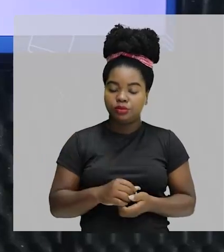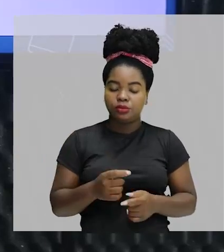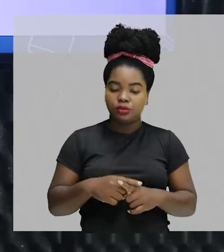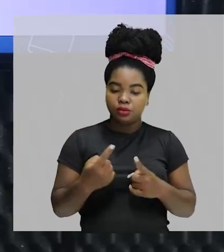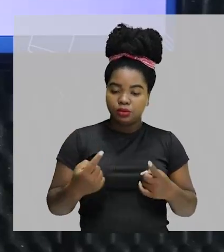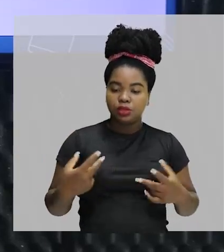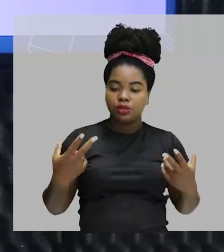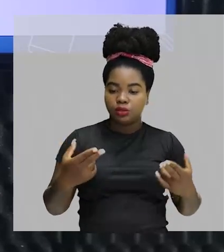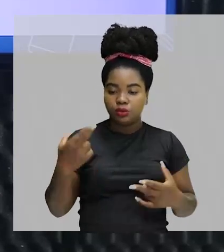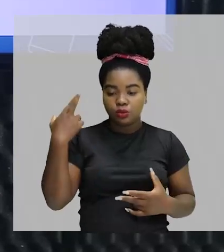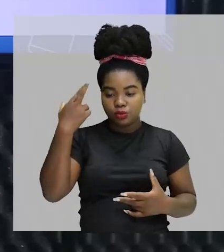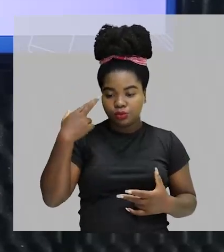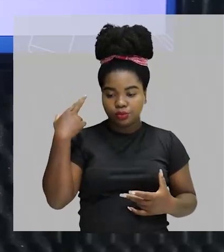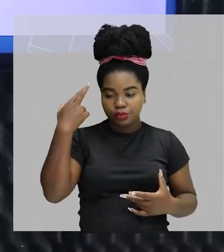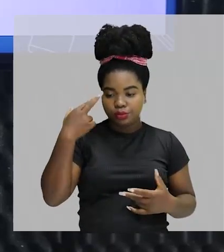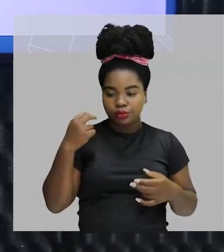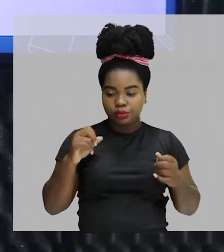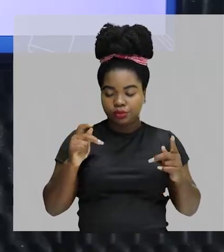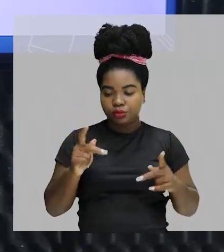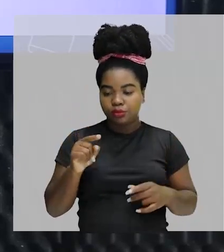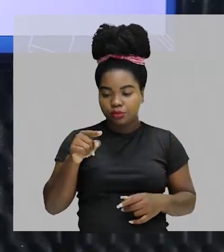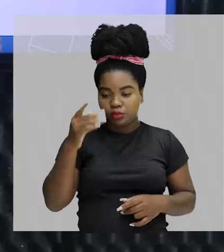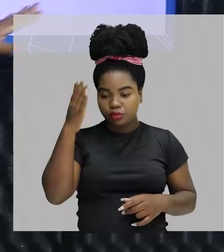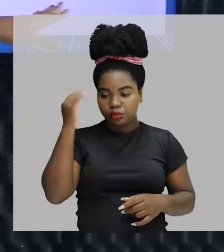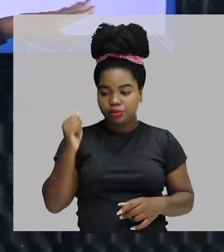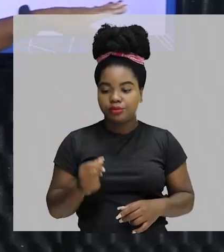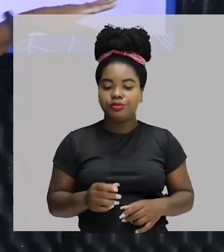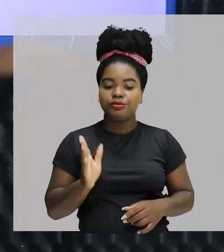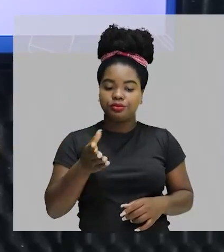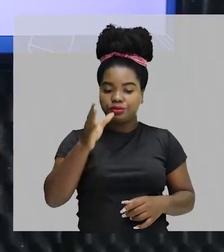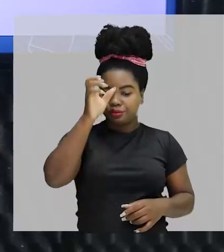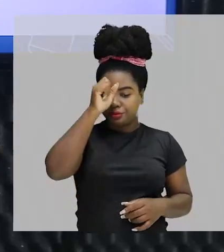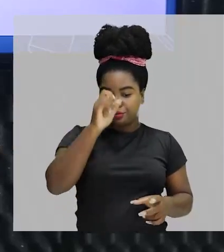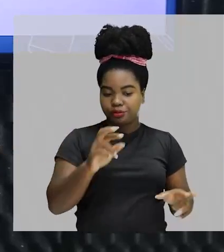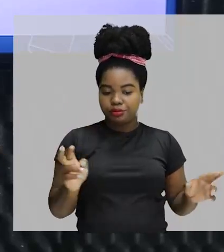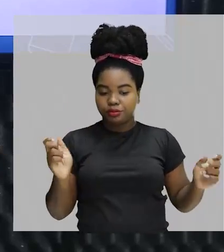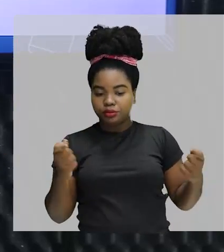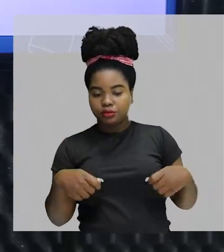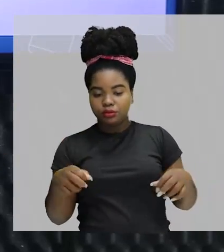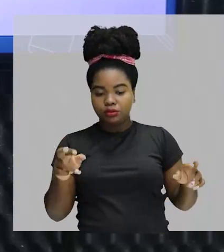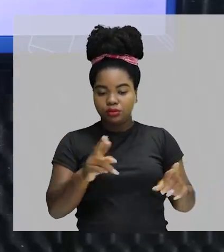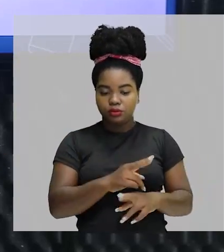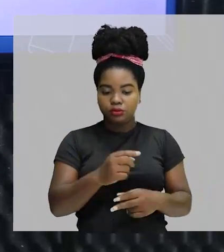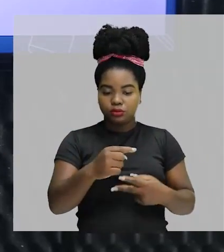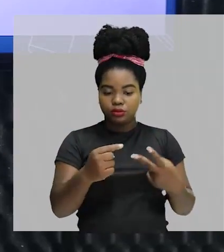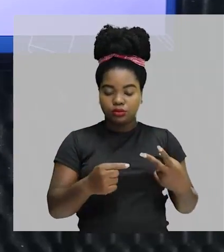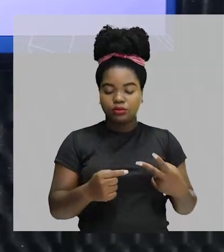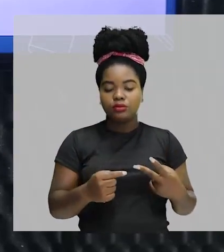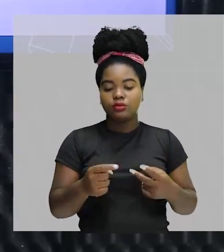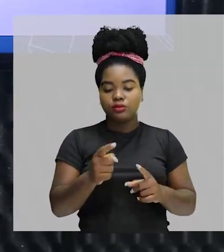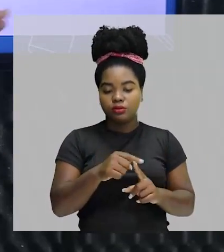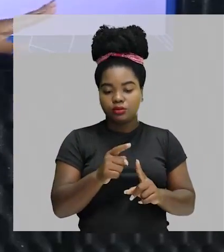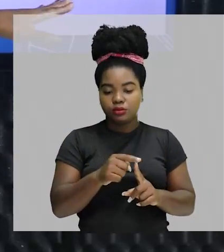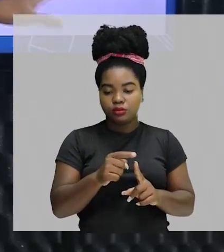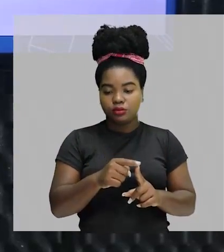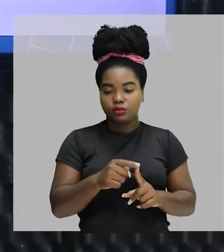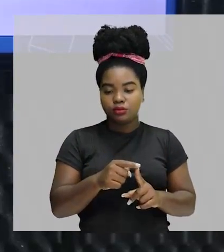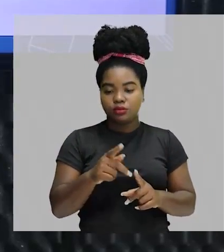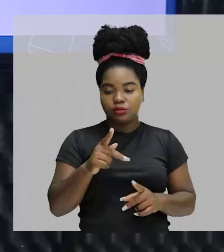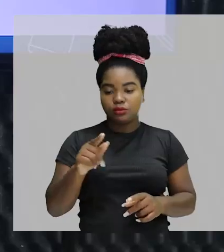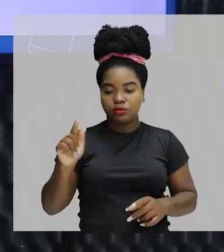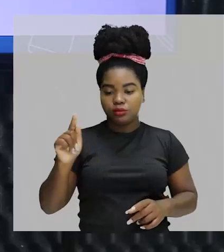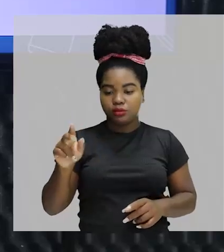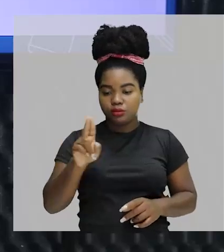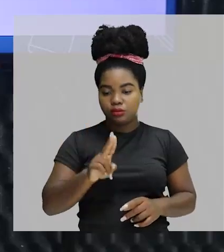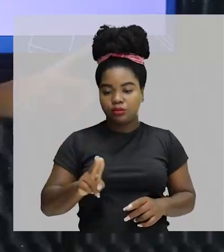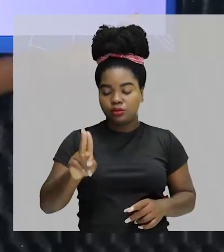mesmo raciocínio para A1 e você sabe, né? Você já aprendeu que você pode relacionar quaisquer dois termos de uma PG usando a ideia do